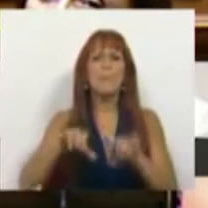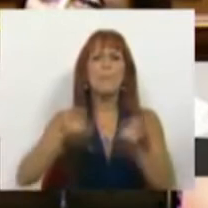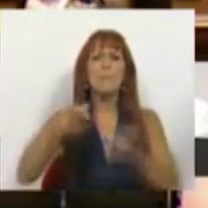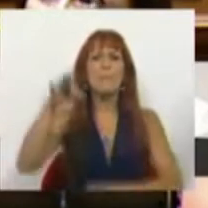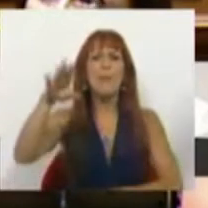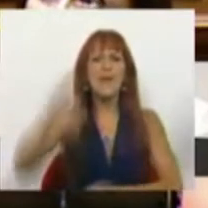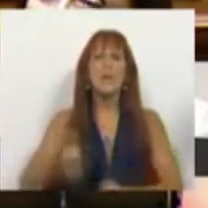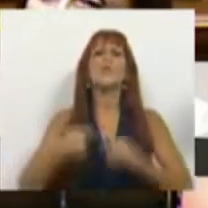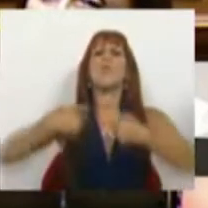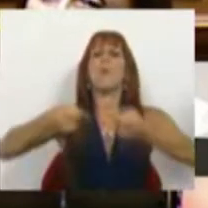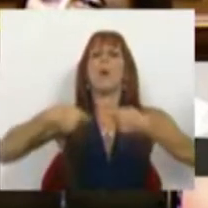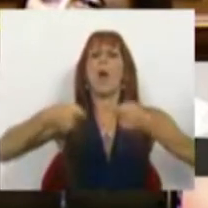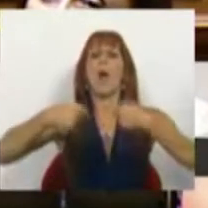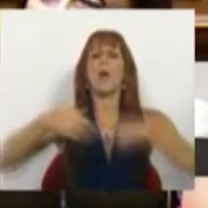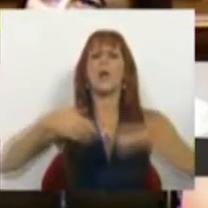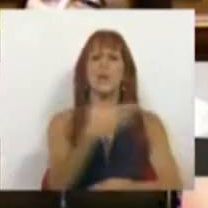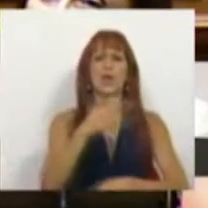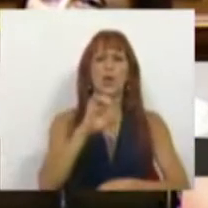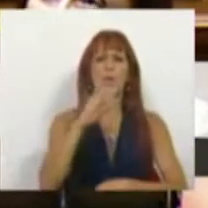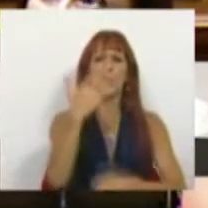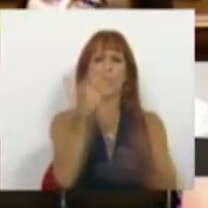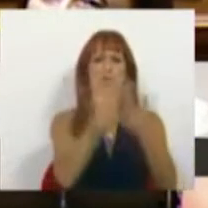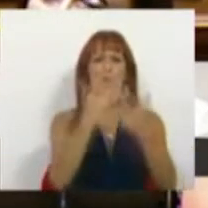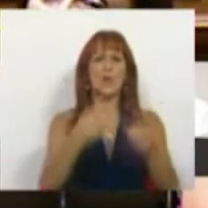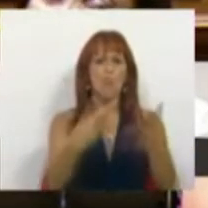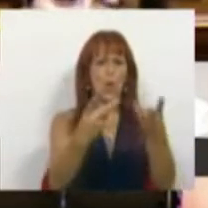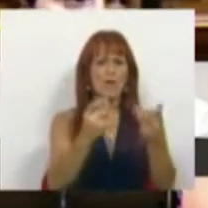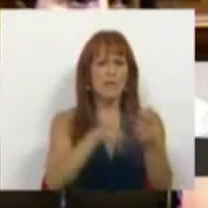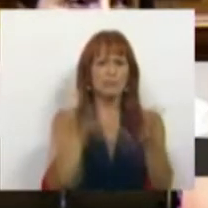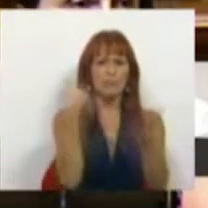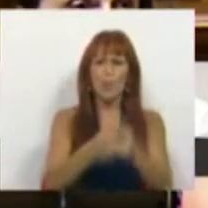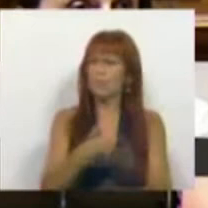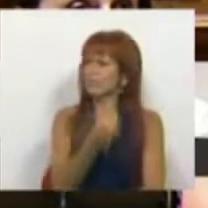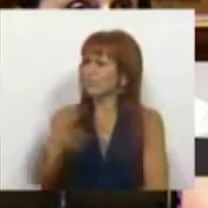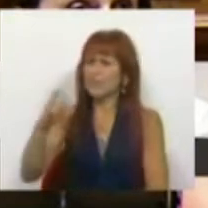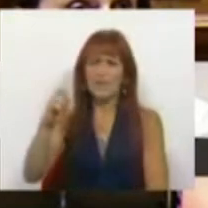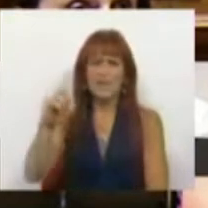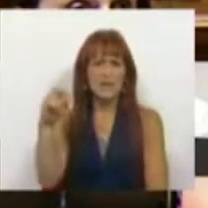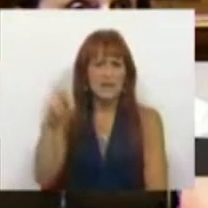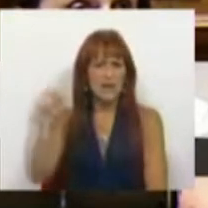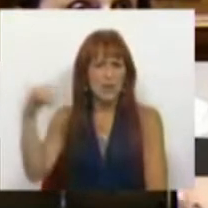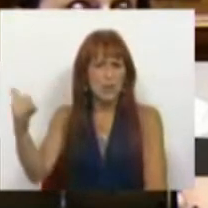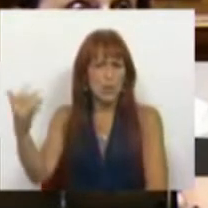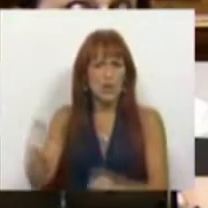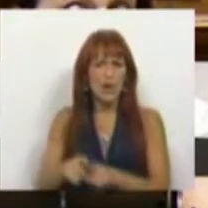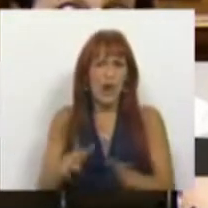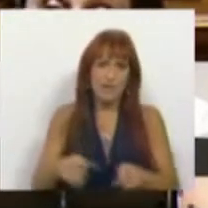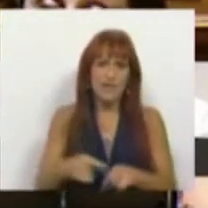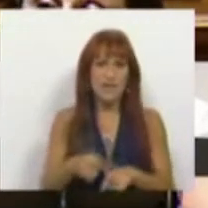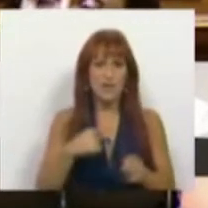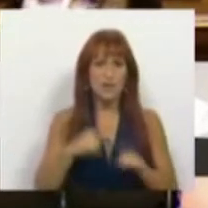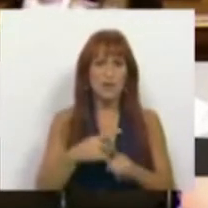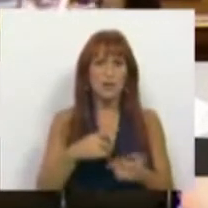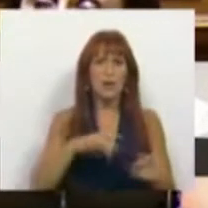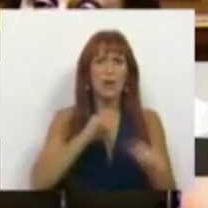Socialista conseguiu gastar em 181 escolas todo o orçamento que era para 332. Ou seja, aí importa fazer a pergunta, e